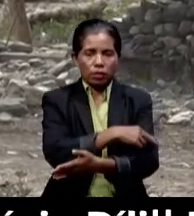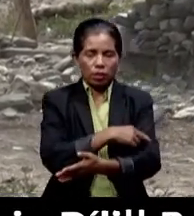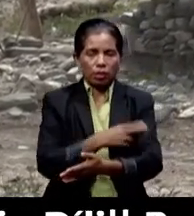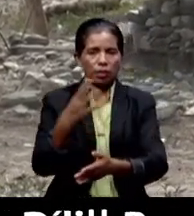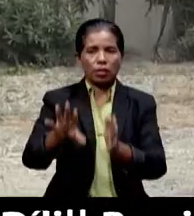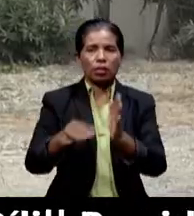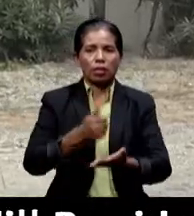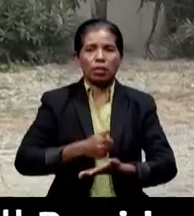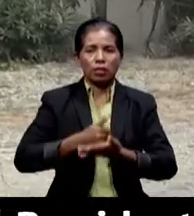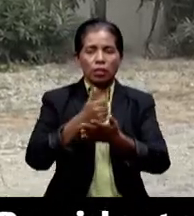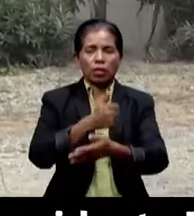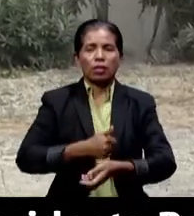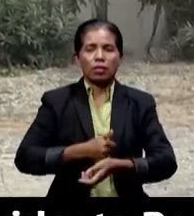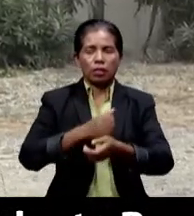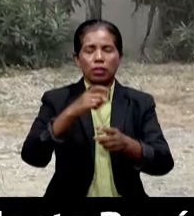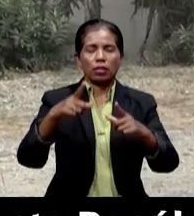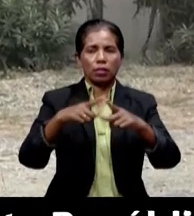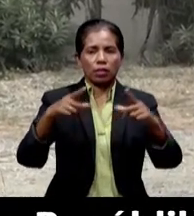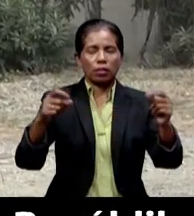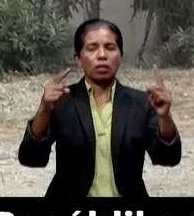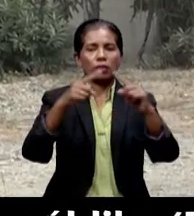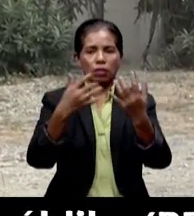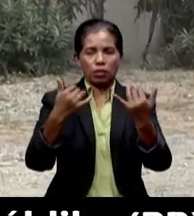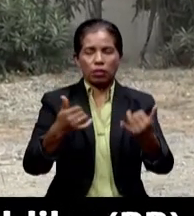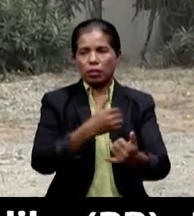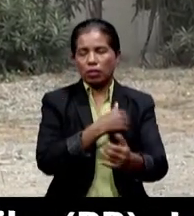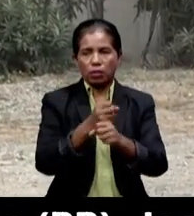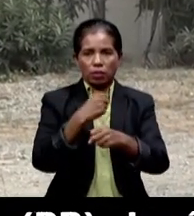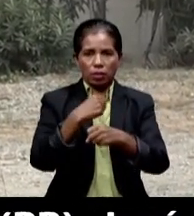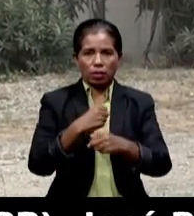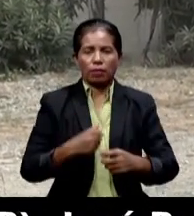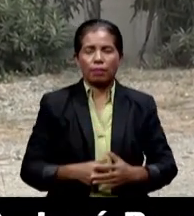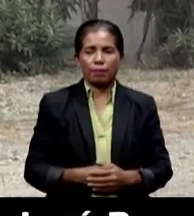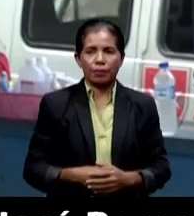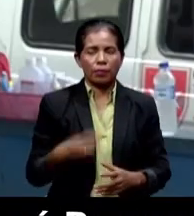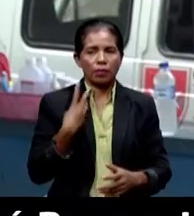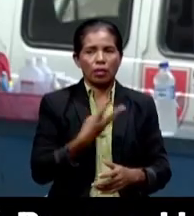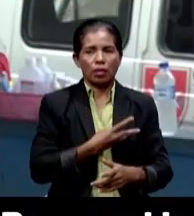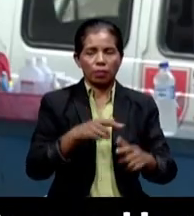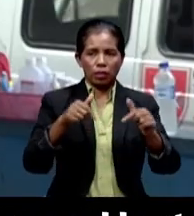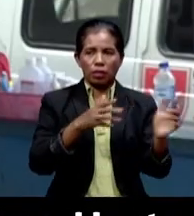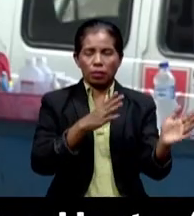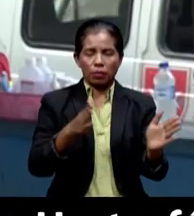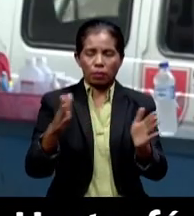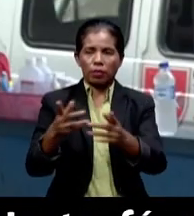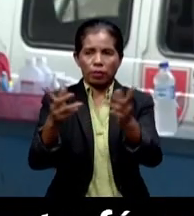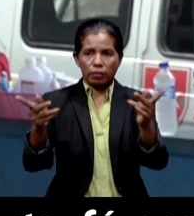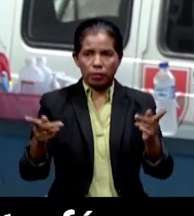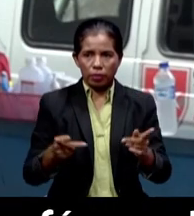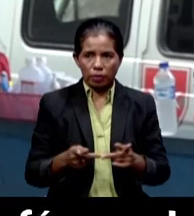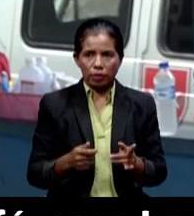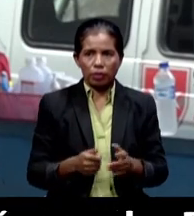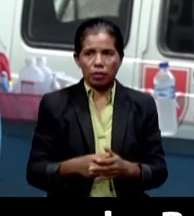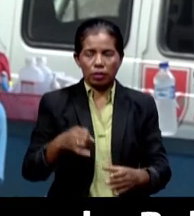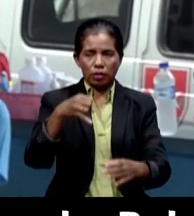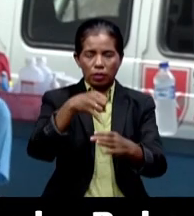behetang apoio husi agência zaika, mai beto oras ne sidok realiza. Ami iha ne, parpara mas fatin, inclui